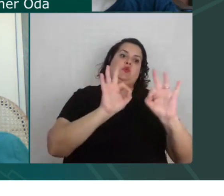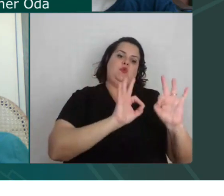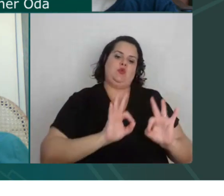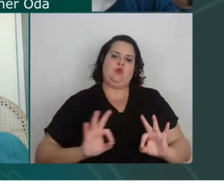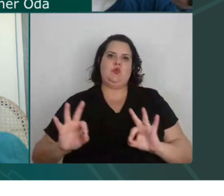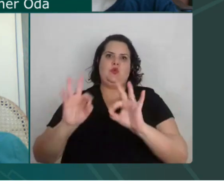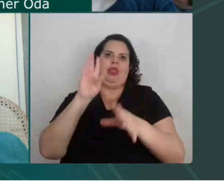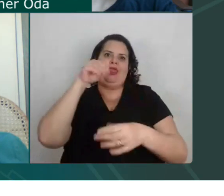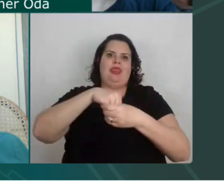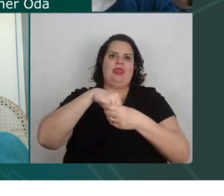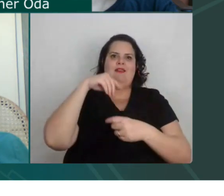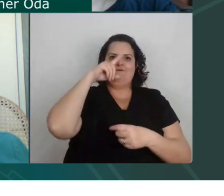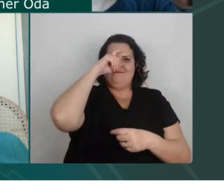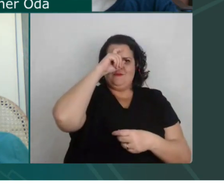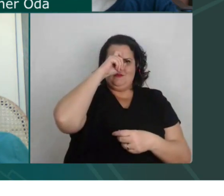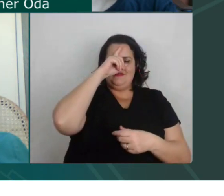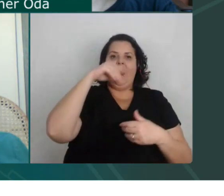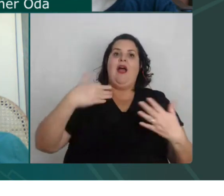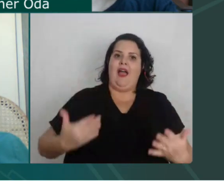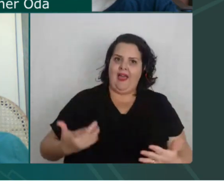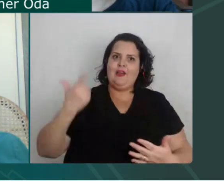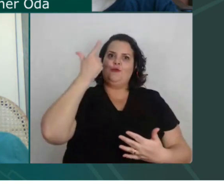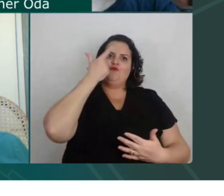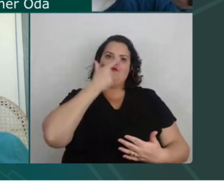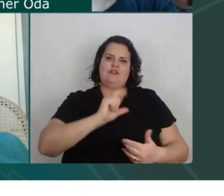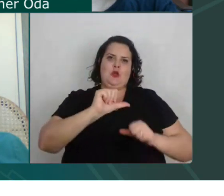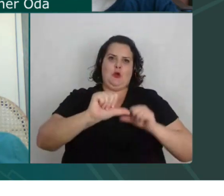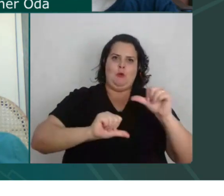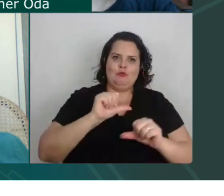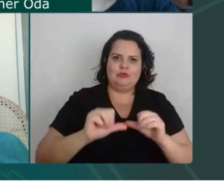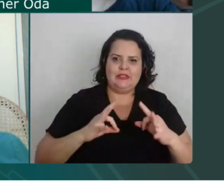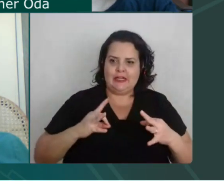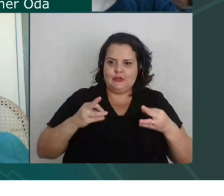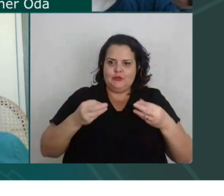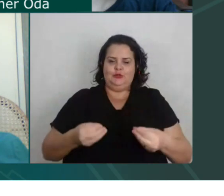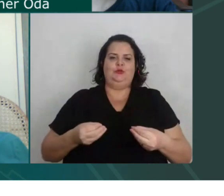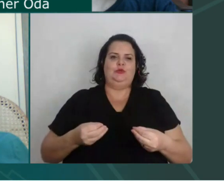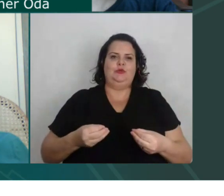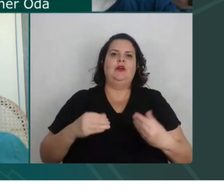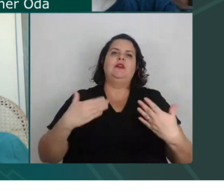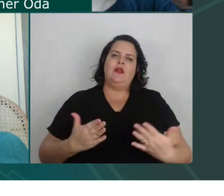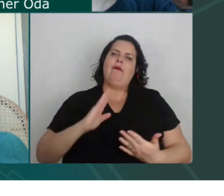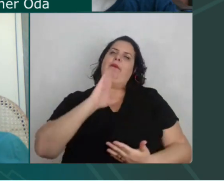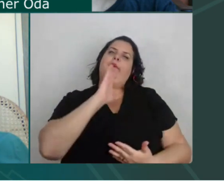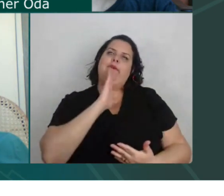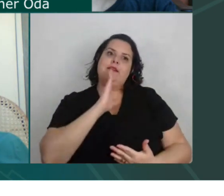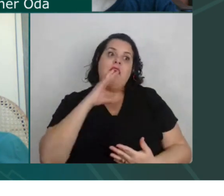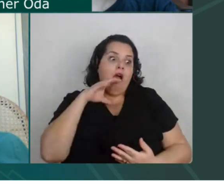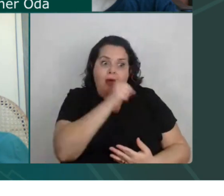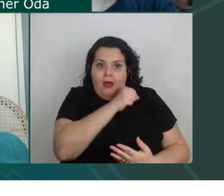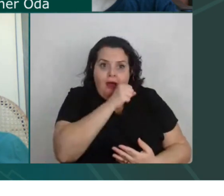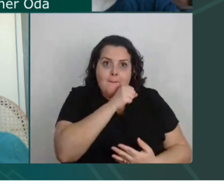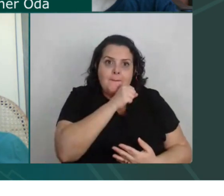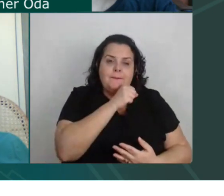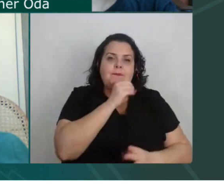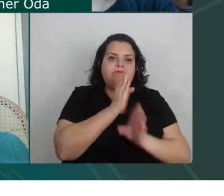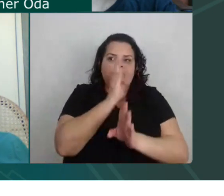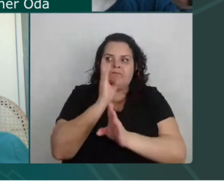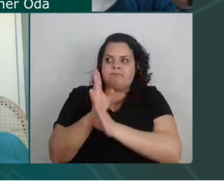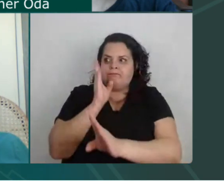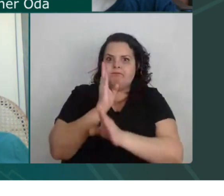do hospital. E isso muda a realidade totalmente. Quer dizer, você conhecer o diagnóstico rápido, saber para onde o